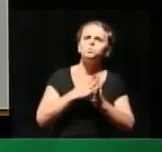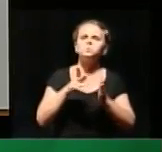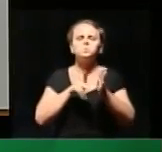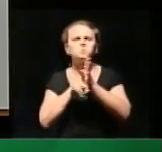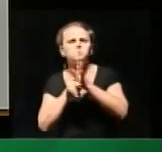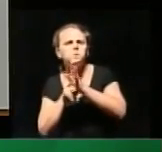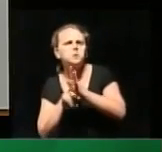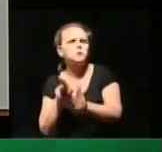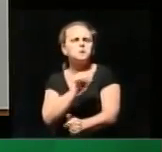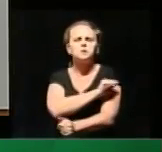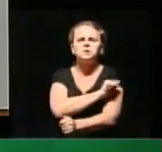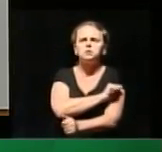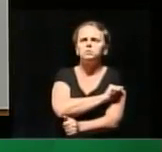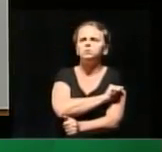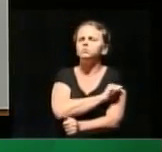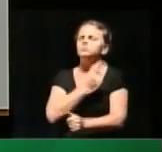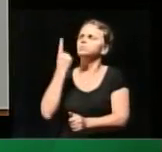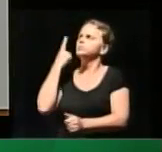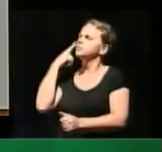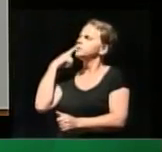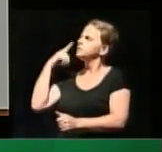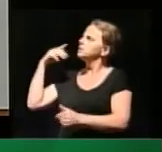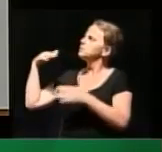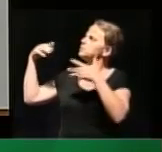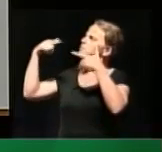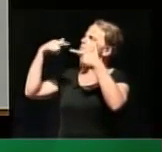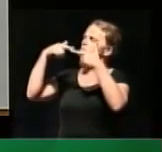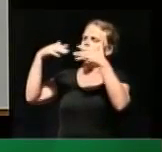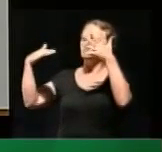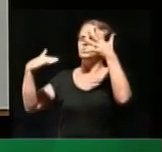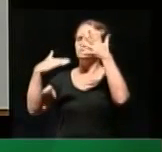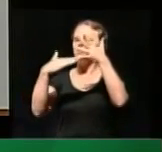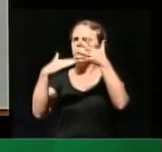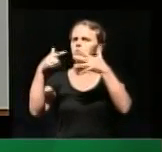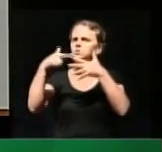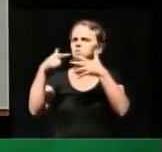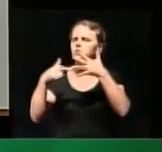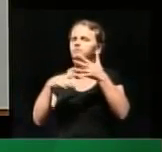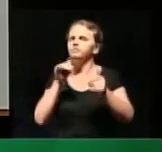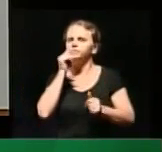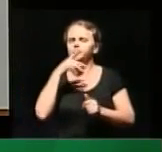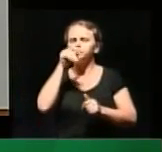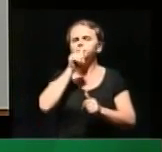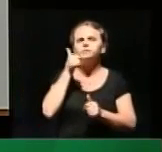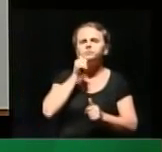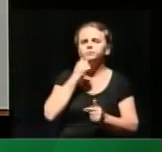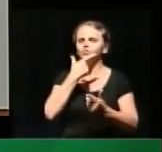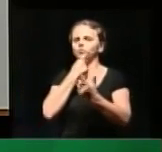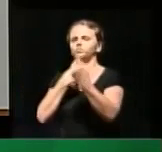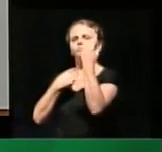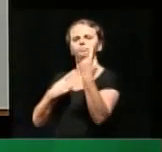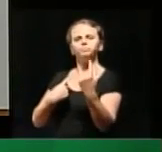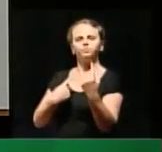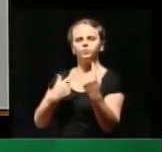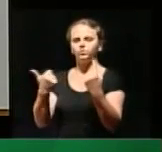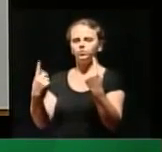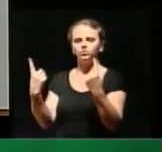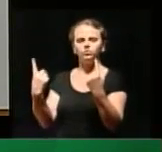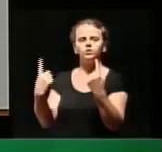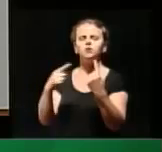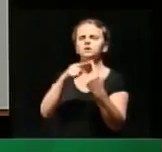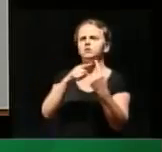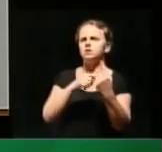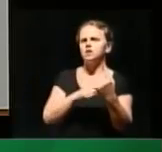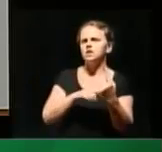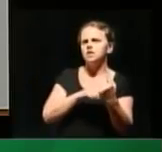mas vocês olhem, o primeiro é o antirretroviral para parceiro HIV positivo. Tá? O antirretroviral precocemente